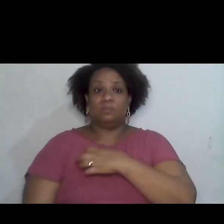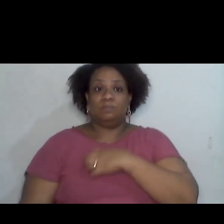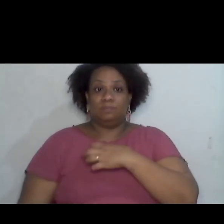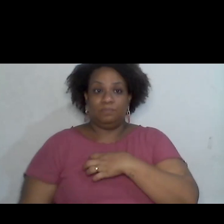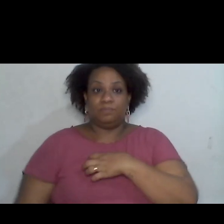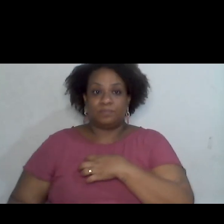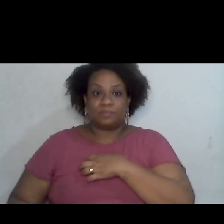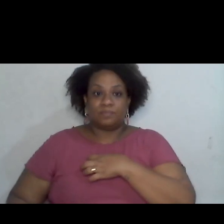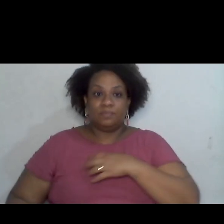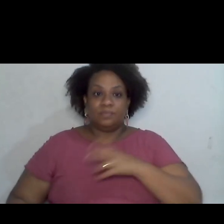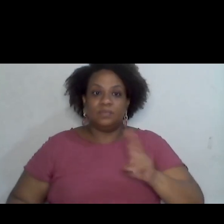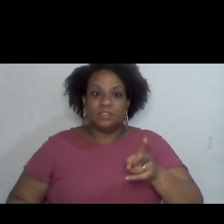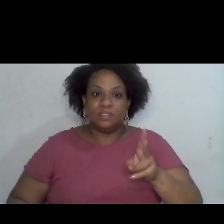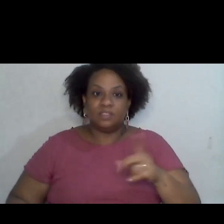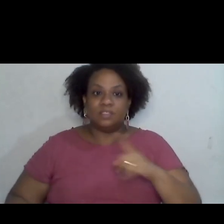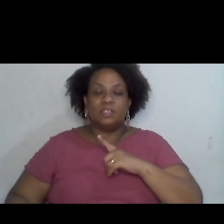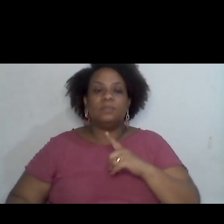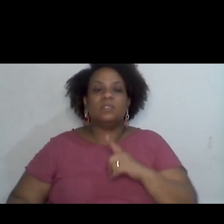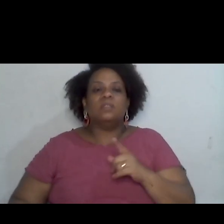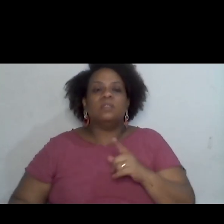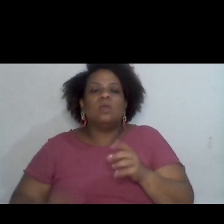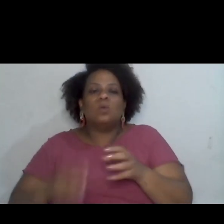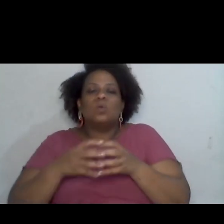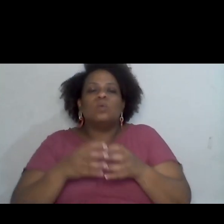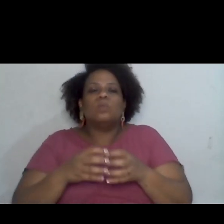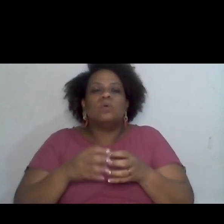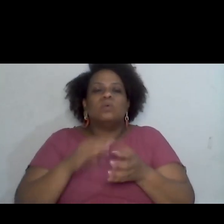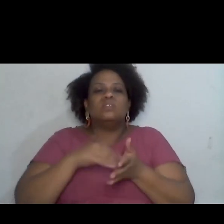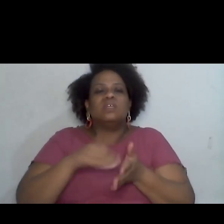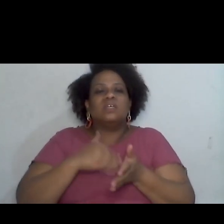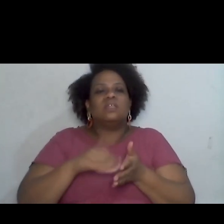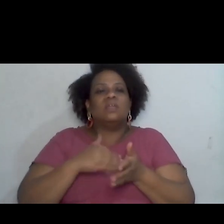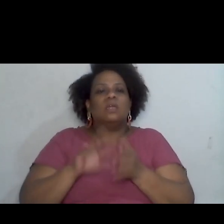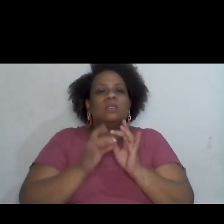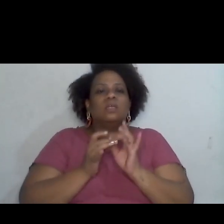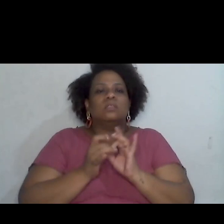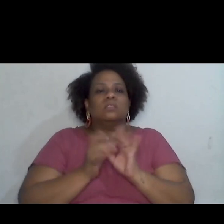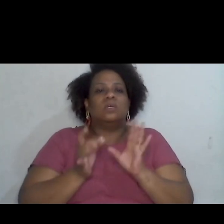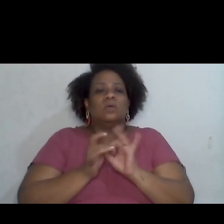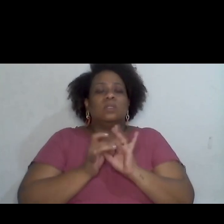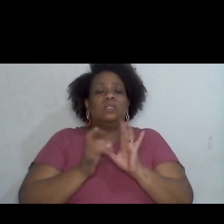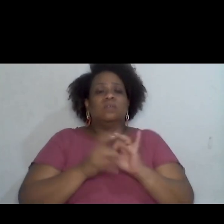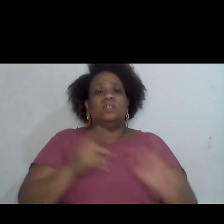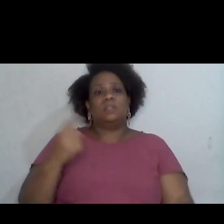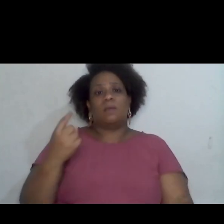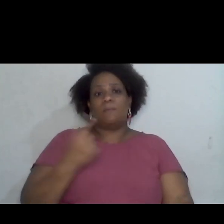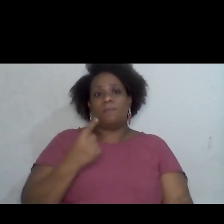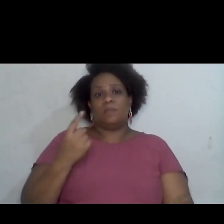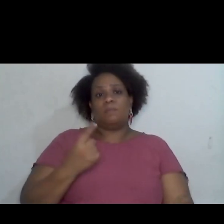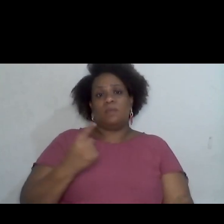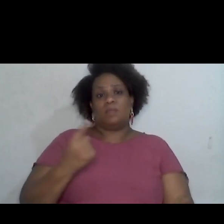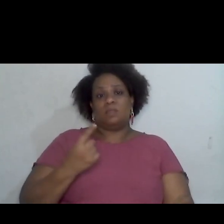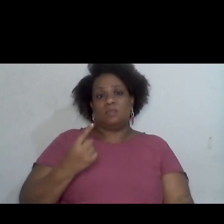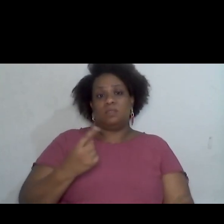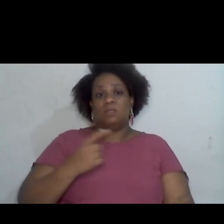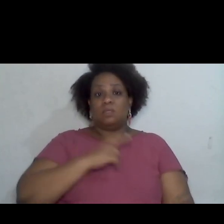são uma ponta da FECULT na disposição primeira de diálogo, de